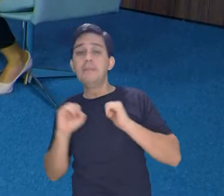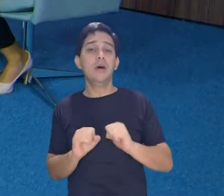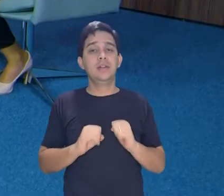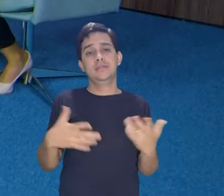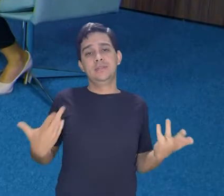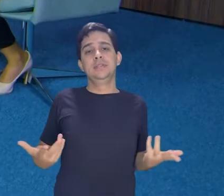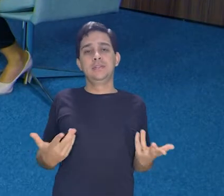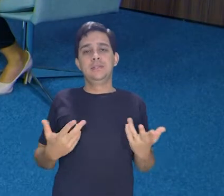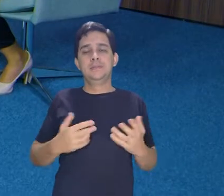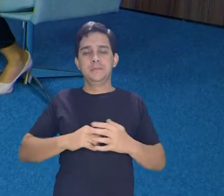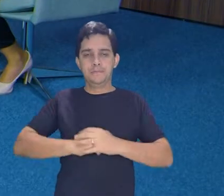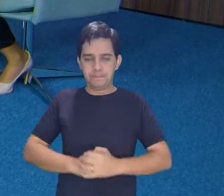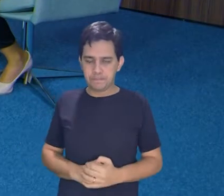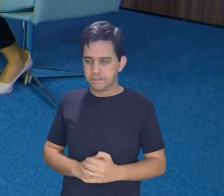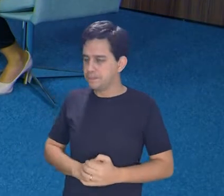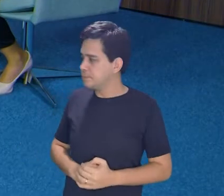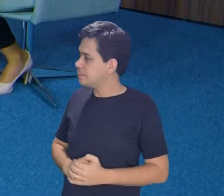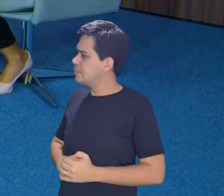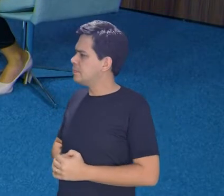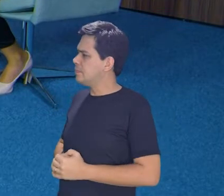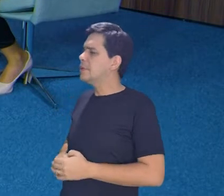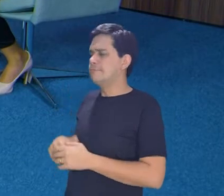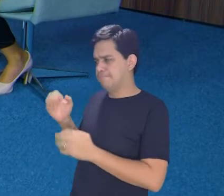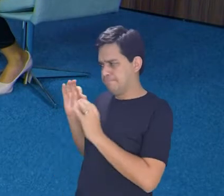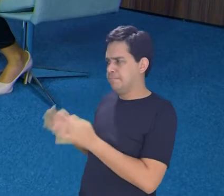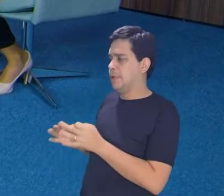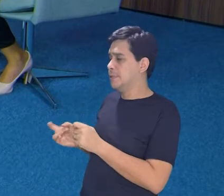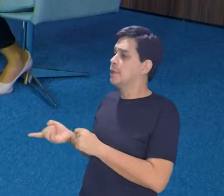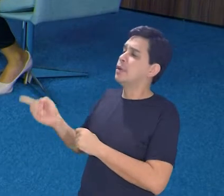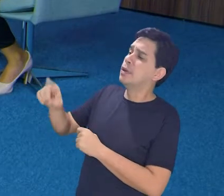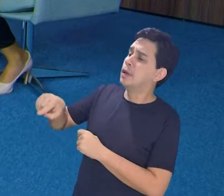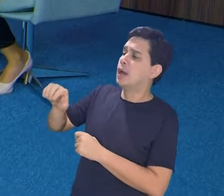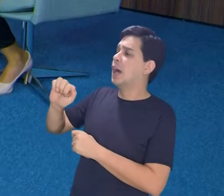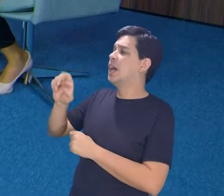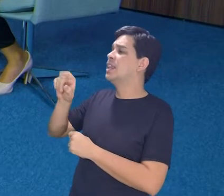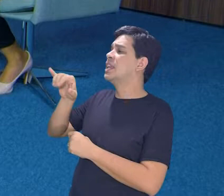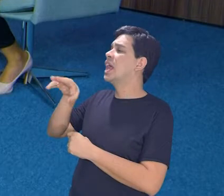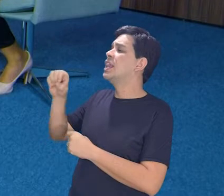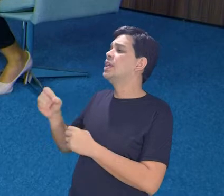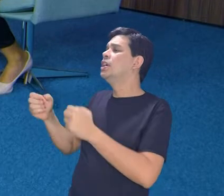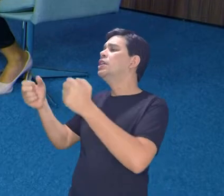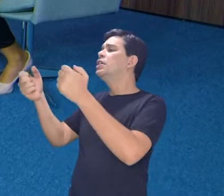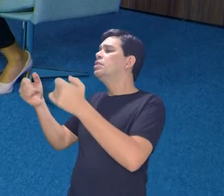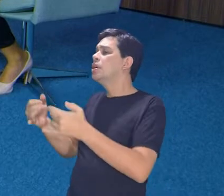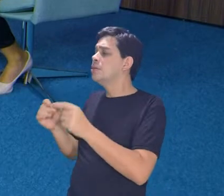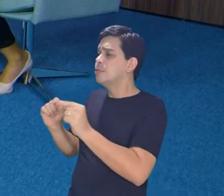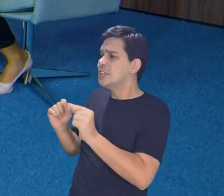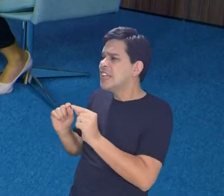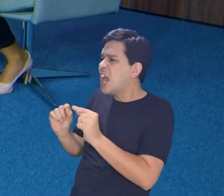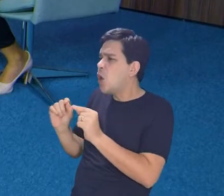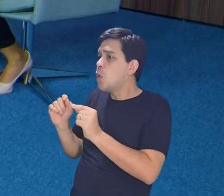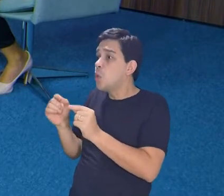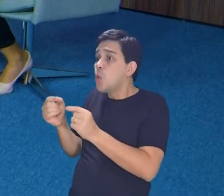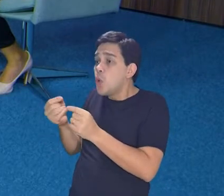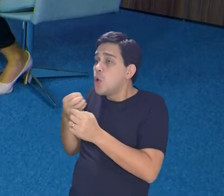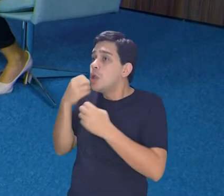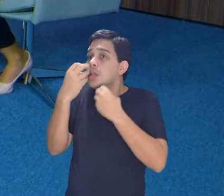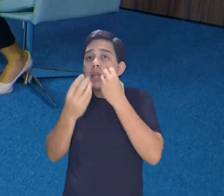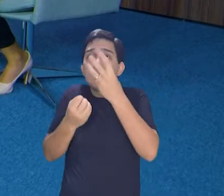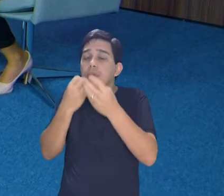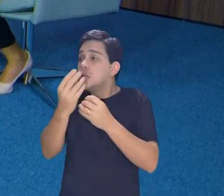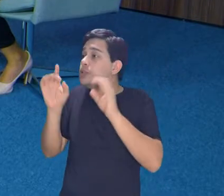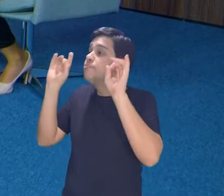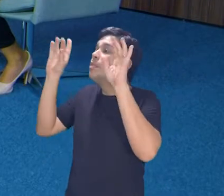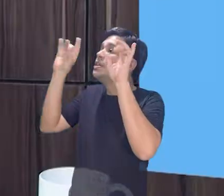Adriana, você poderia trazer para a gente o que é, então, o depoimento especial e como a sua coleta deve ser realizada? O